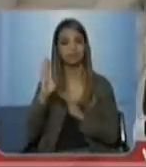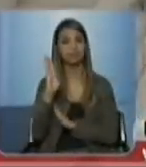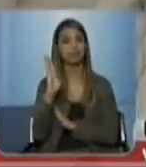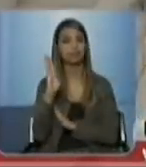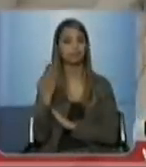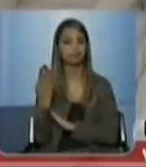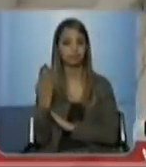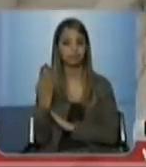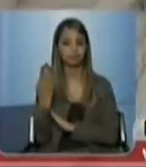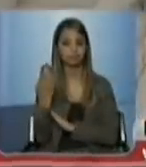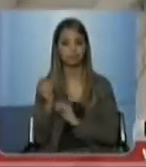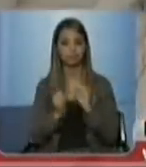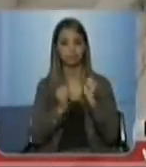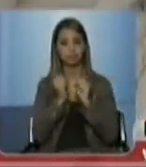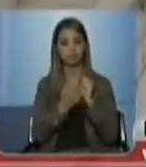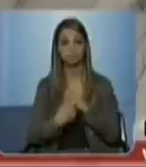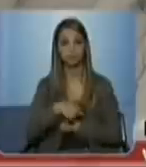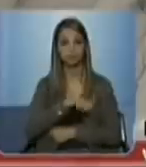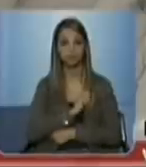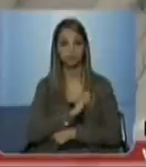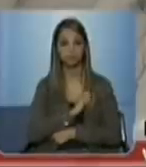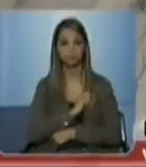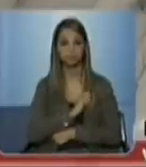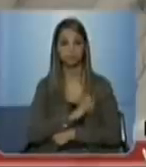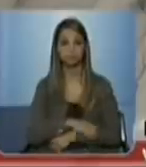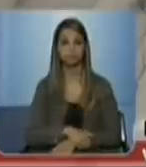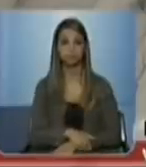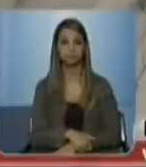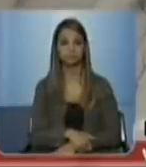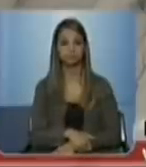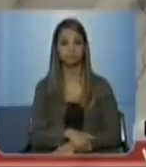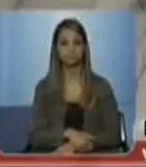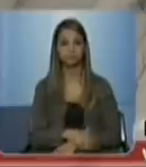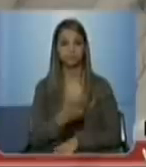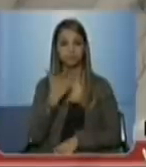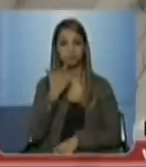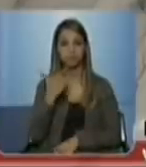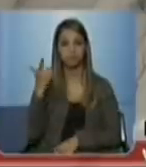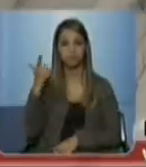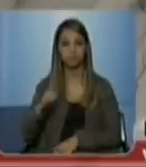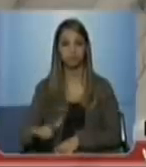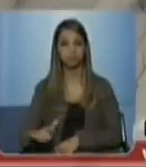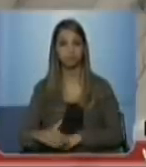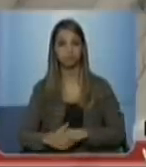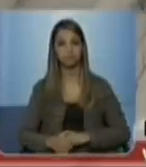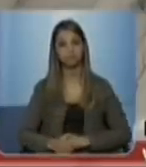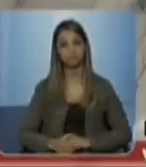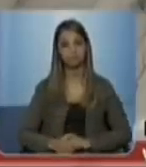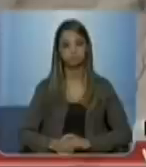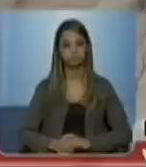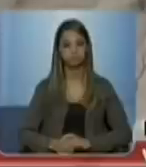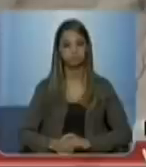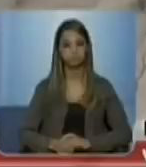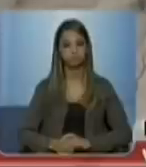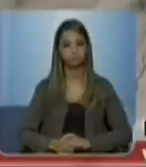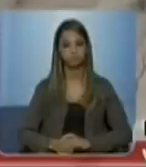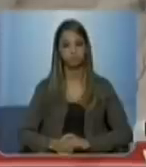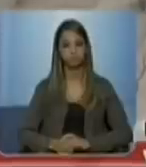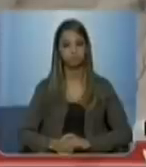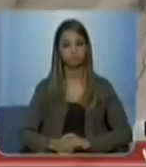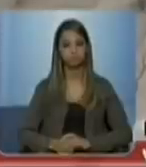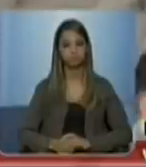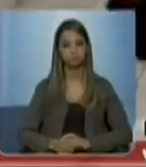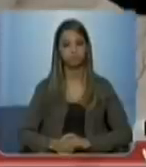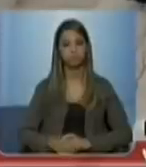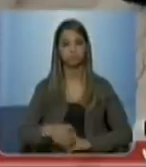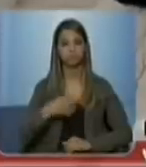feita por essa empresa espanhola e e digo aqui que esse procedimento não é